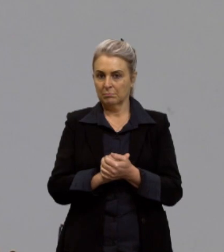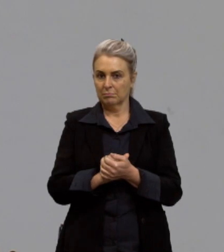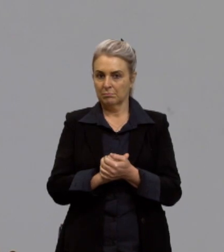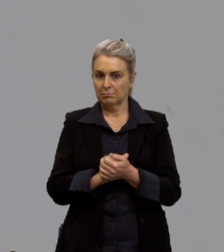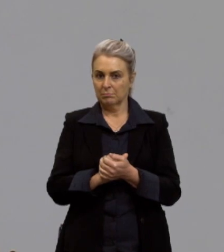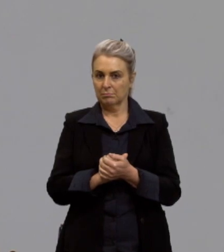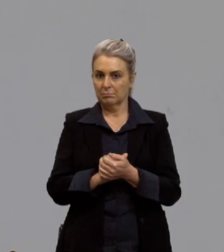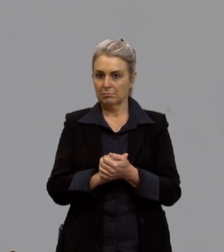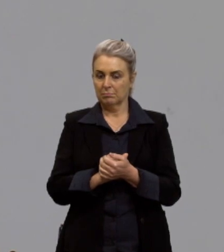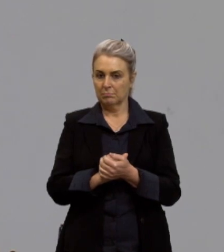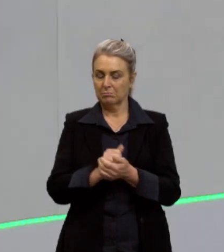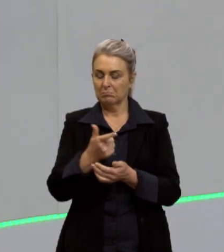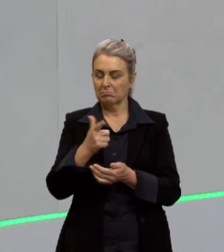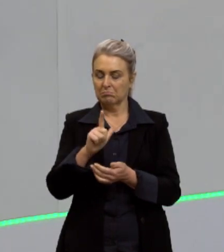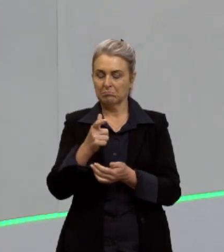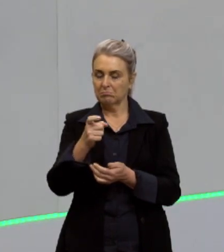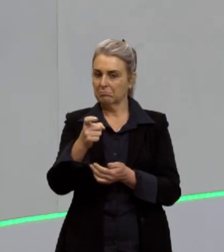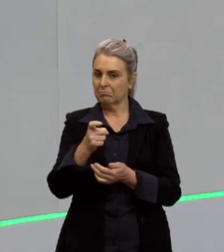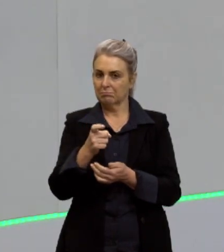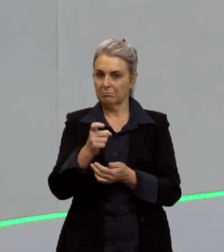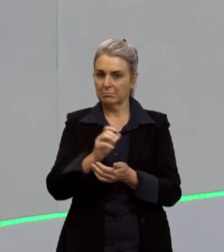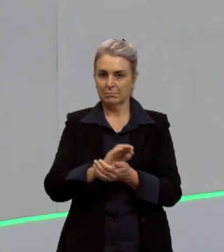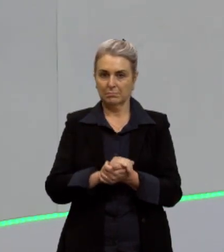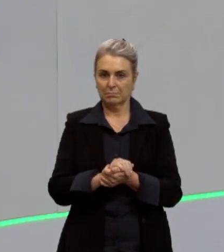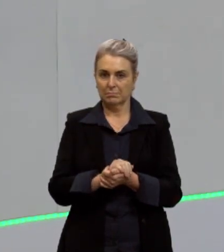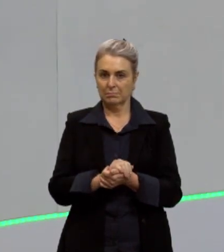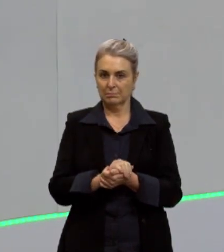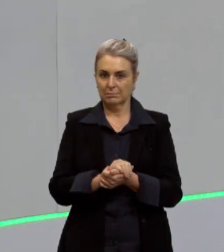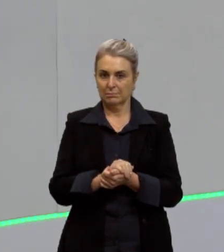independente de x, não tem o x. Então,